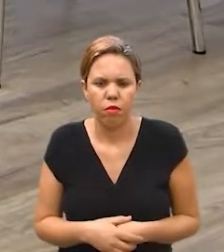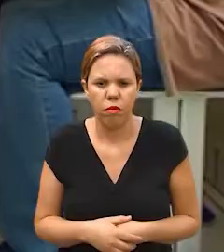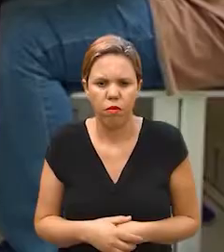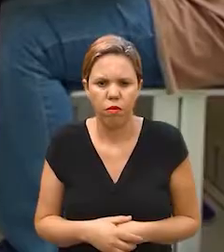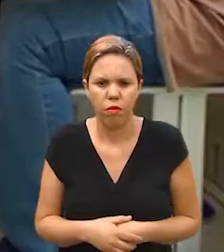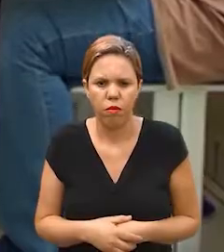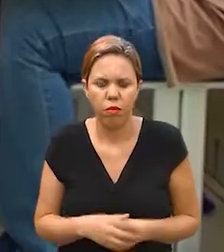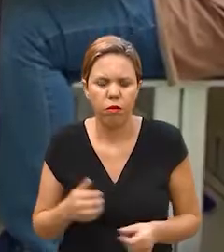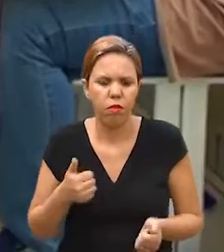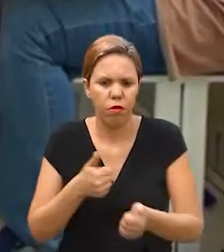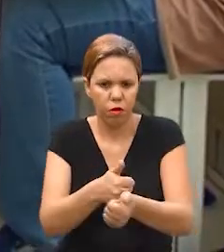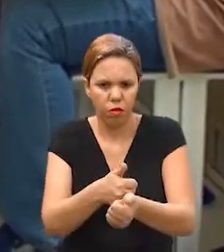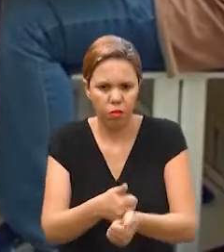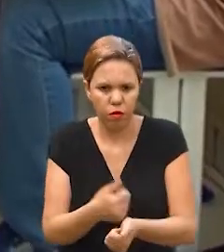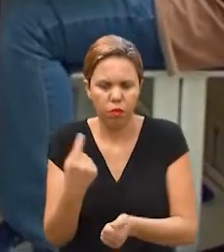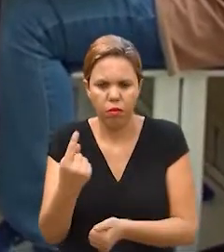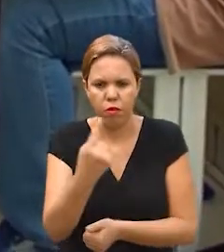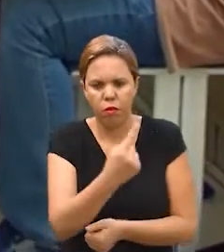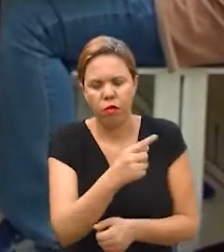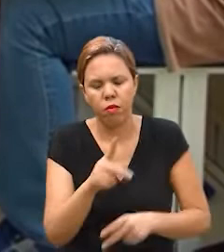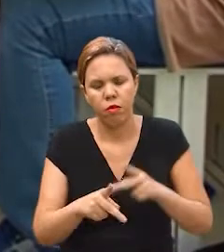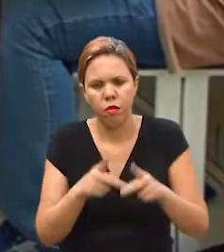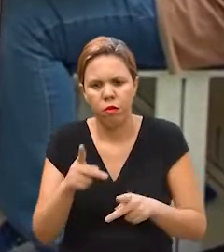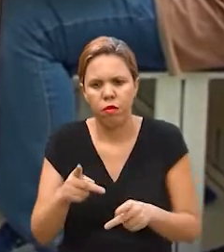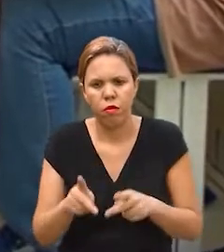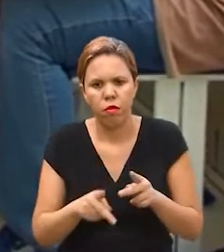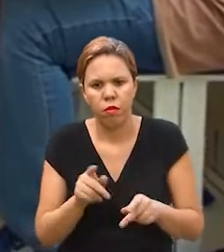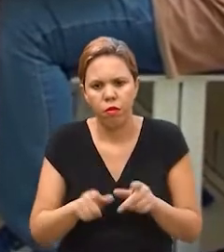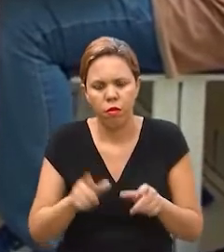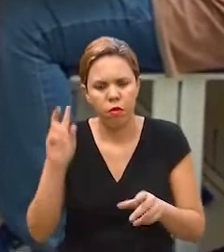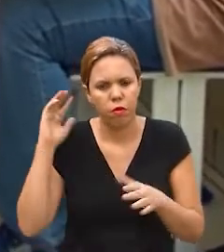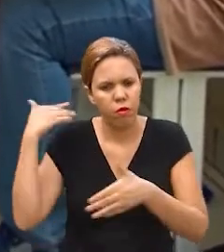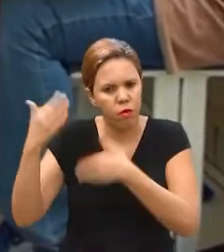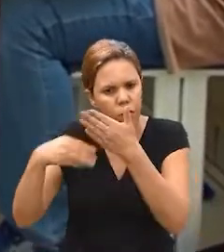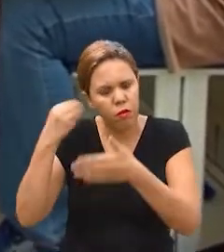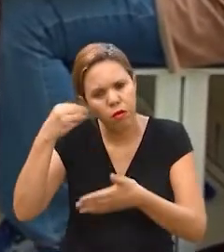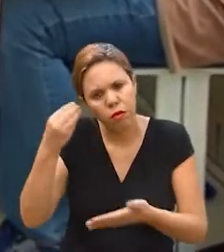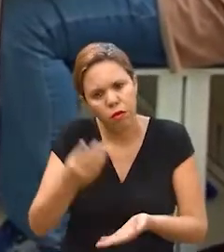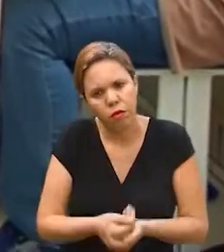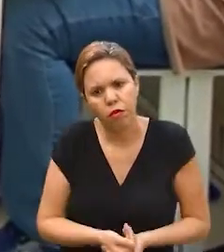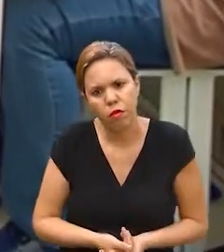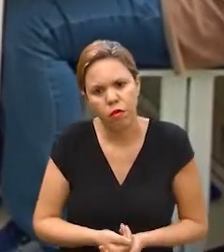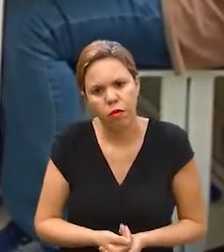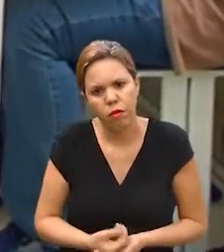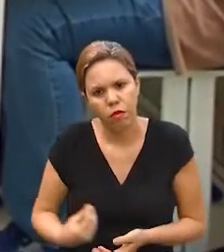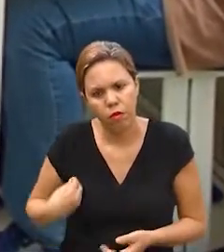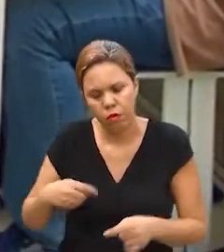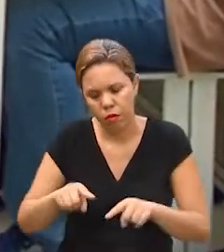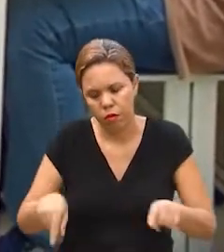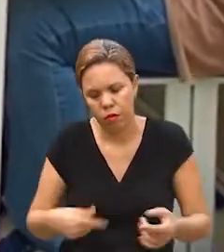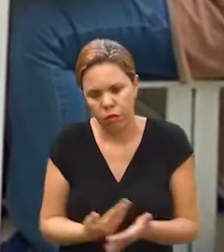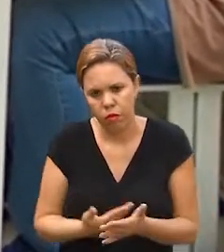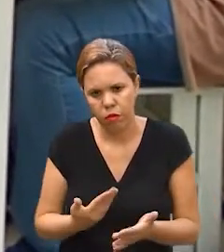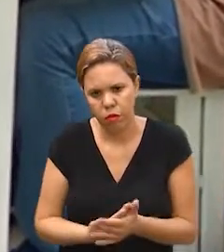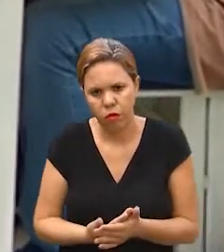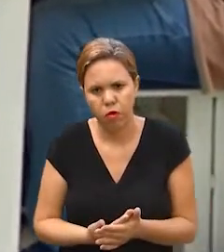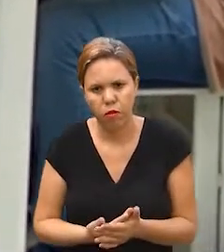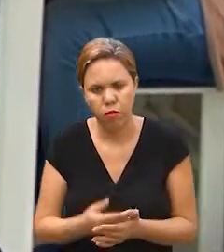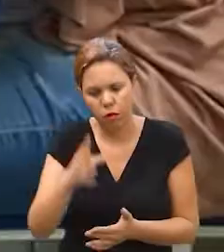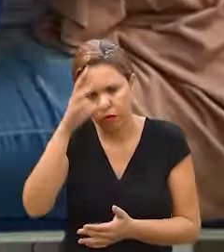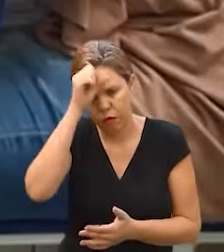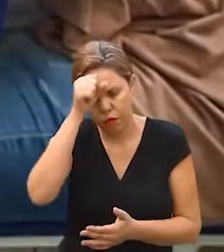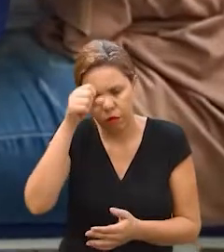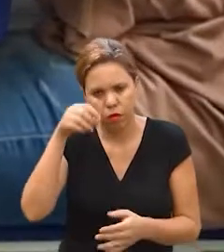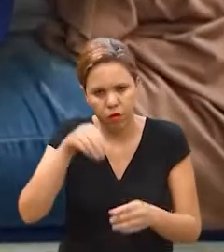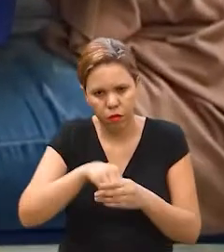assim, para esse acompanhamento individualizado, pessoas com histórico, porque estar dentro da escola, você